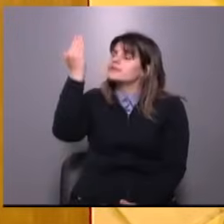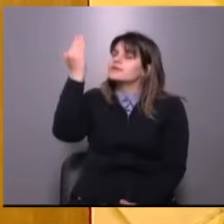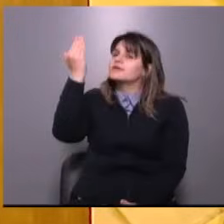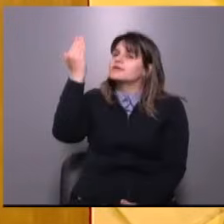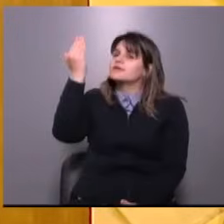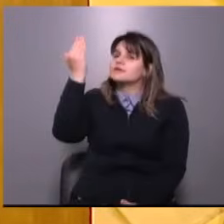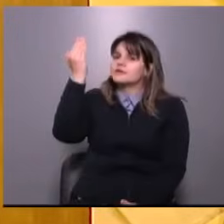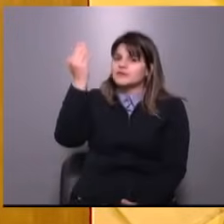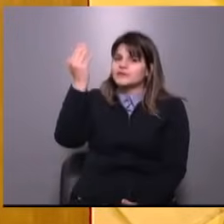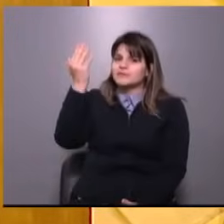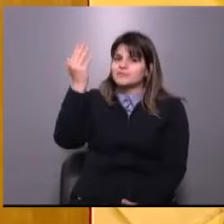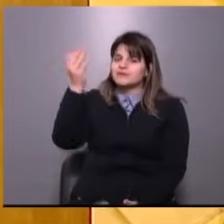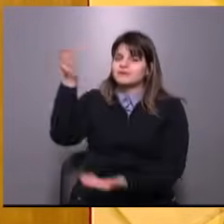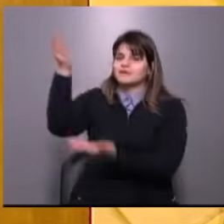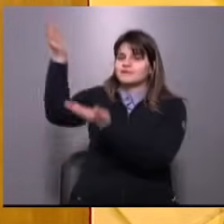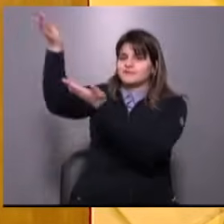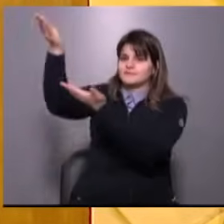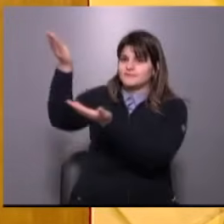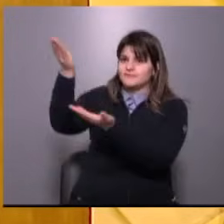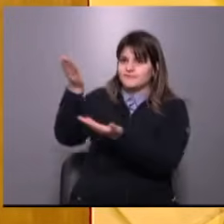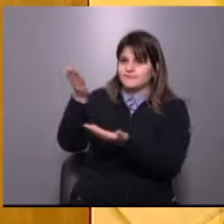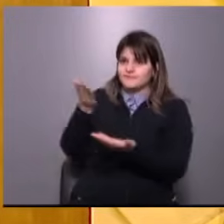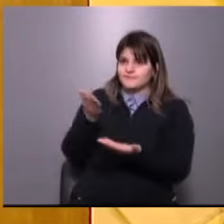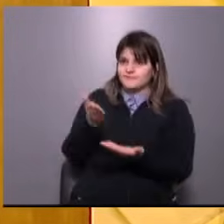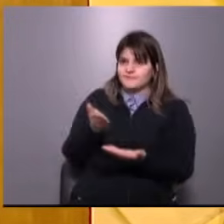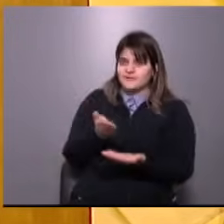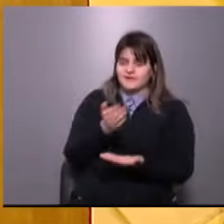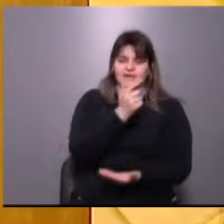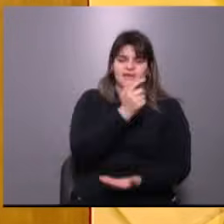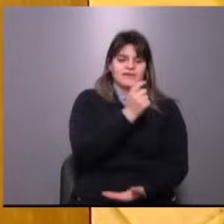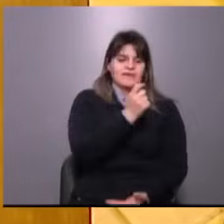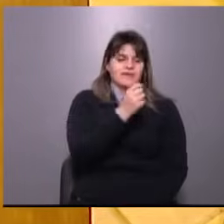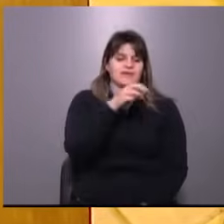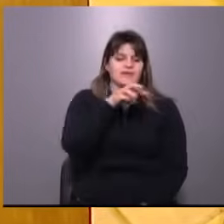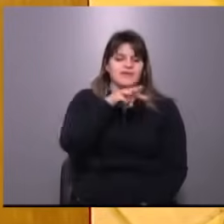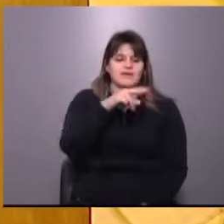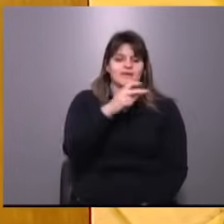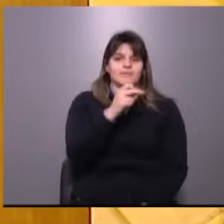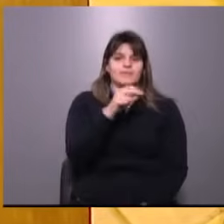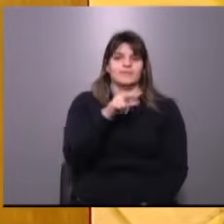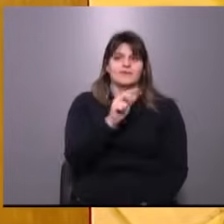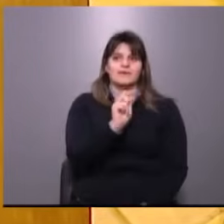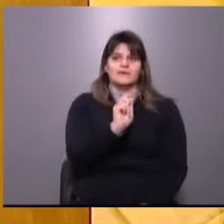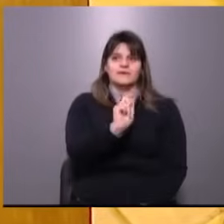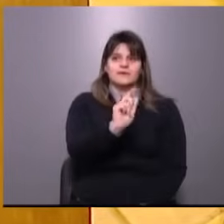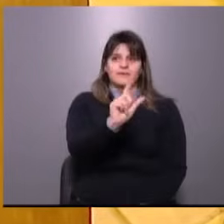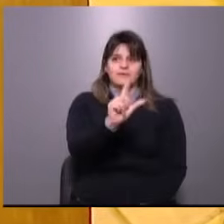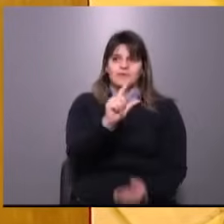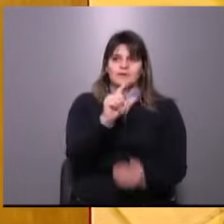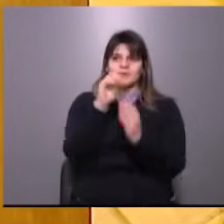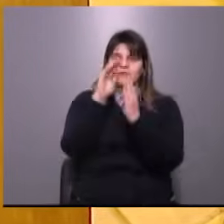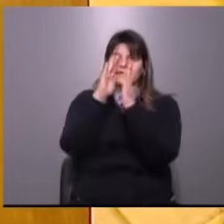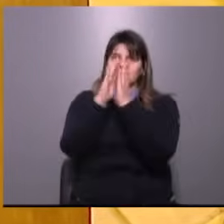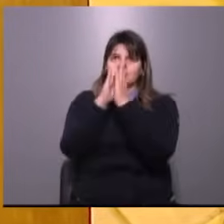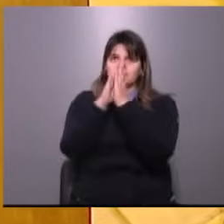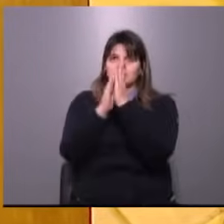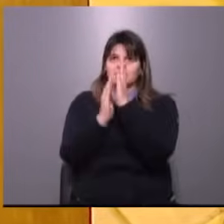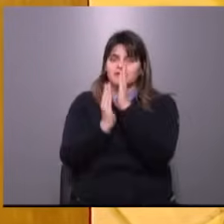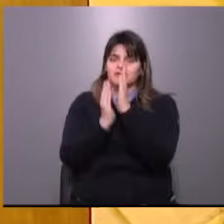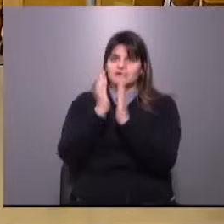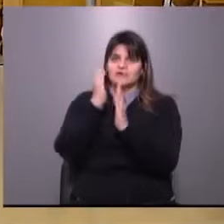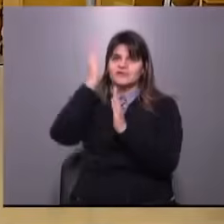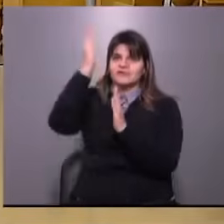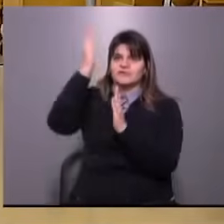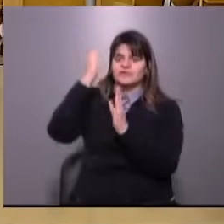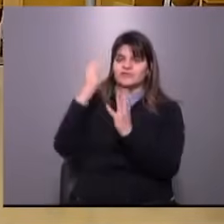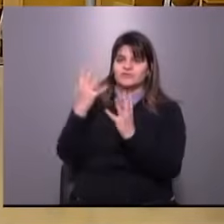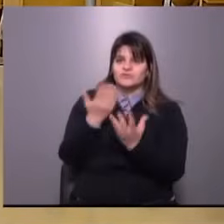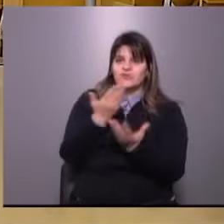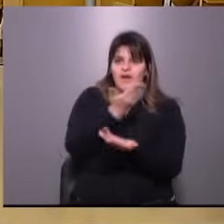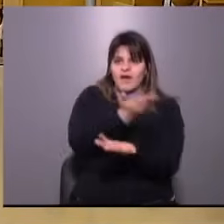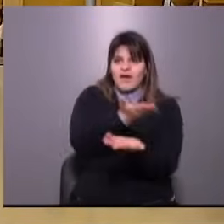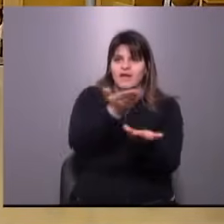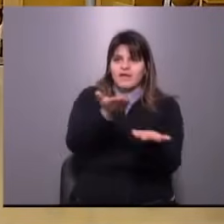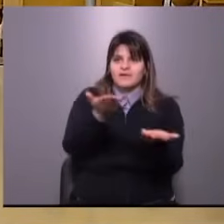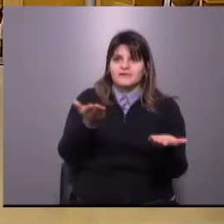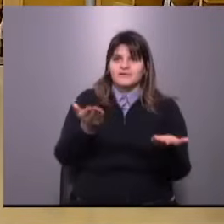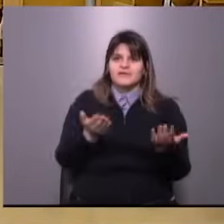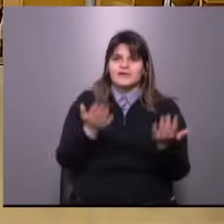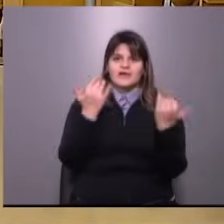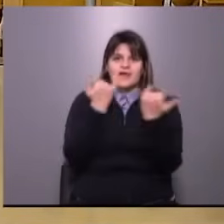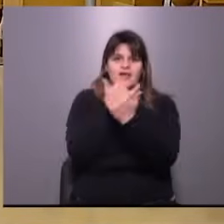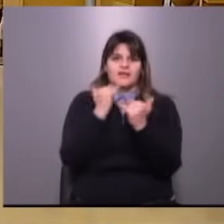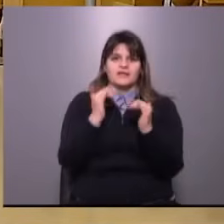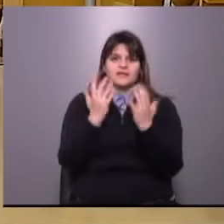agora, Veni Emmanuel, isto é, vem Deus conosco, Maranatá,